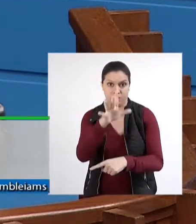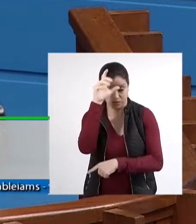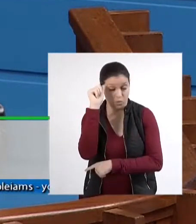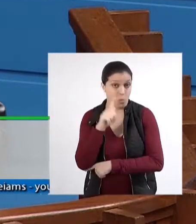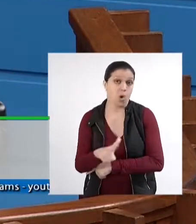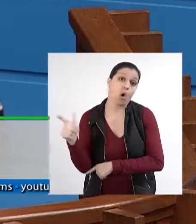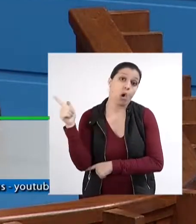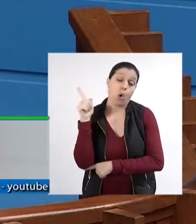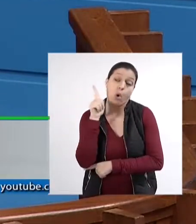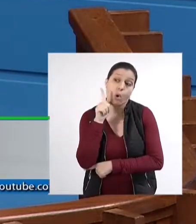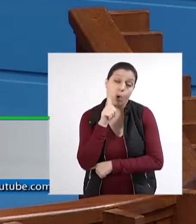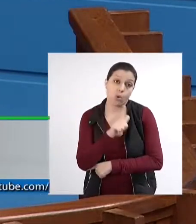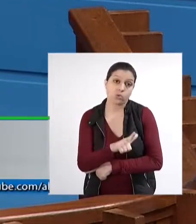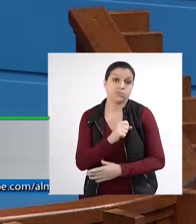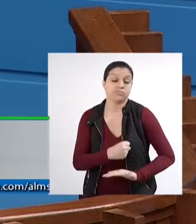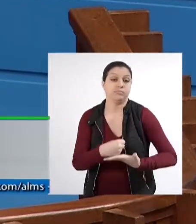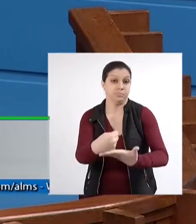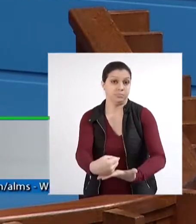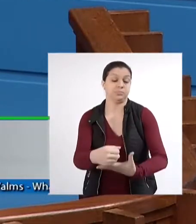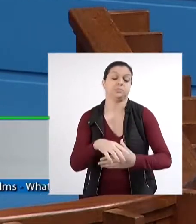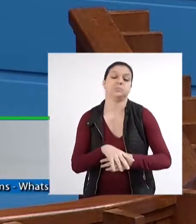pudessem acolher